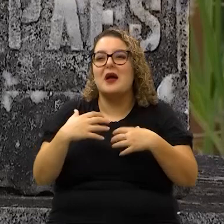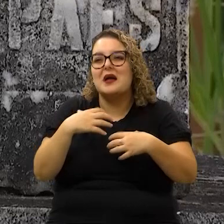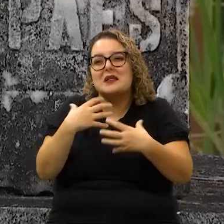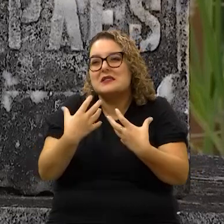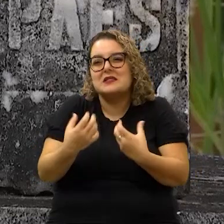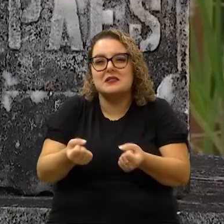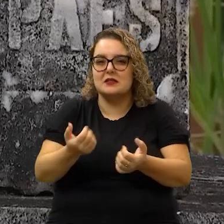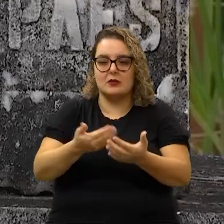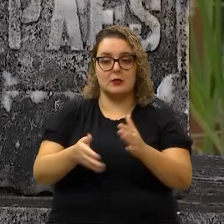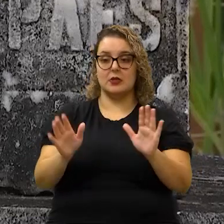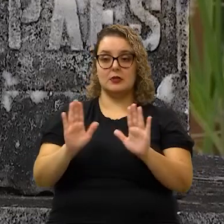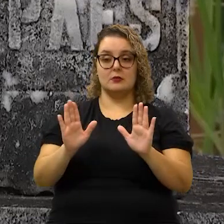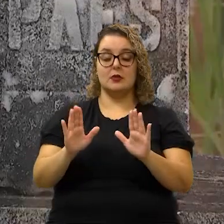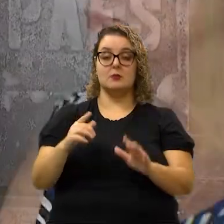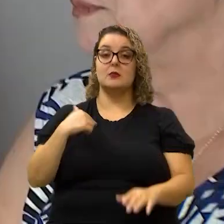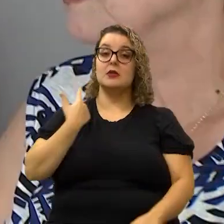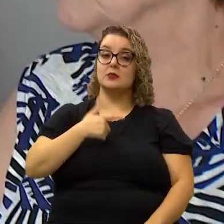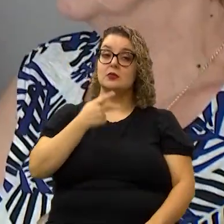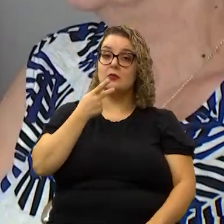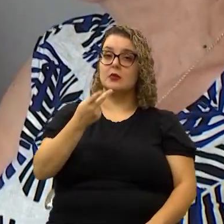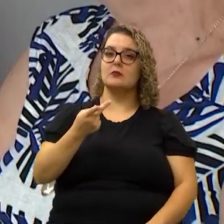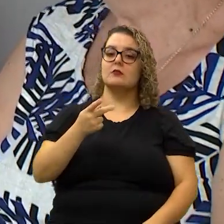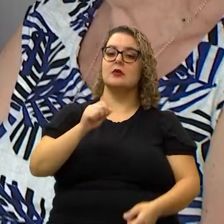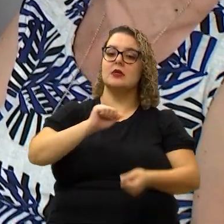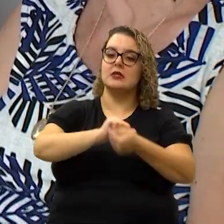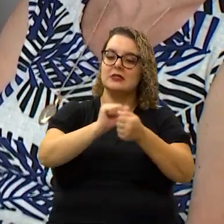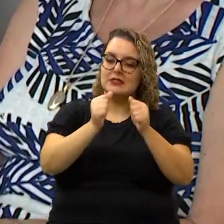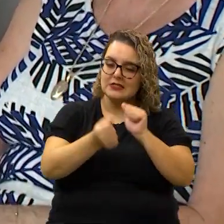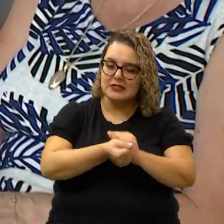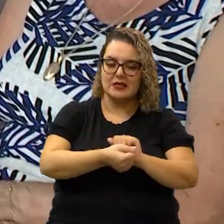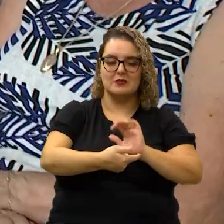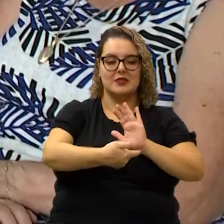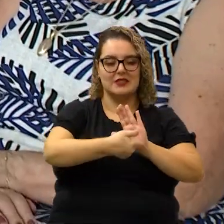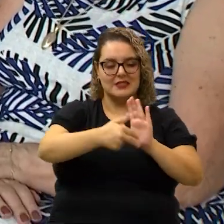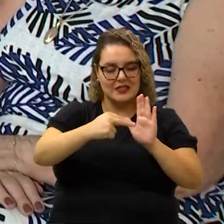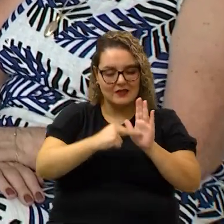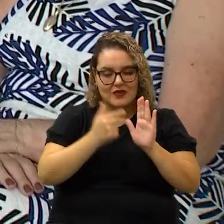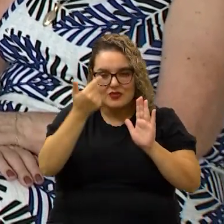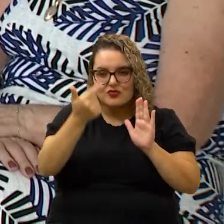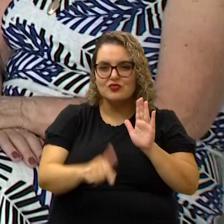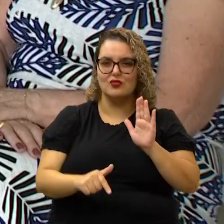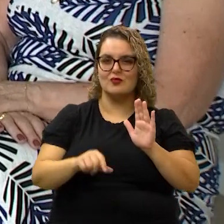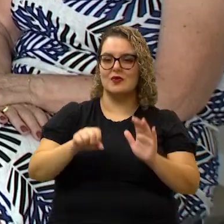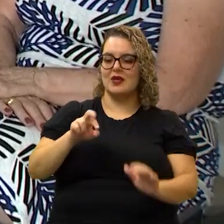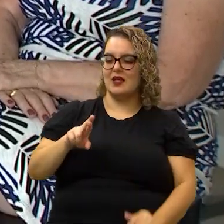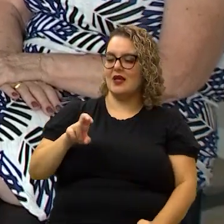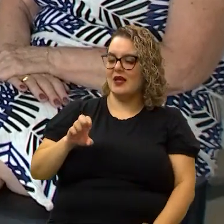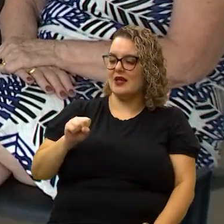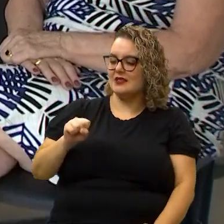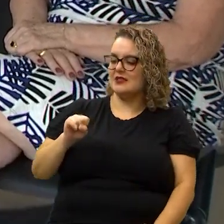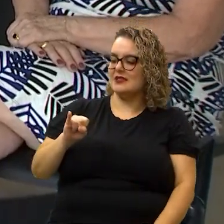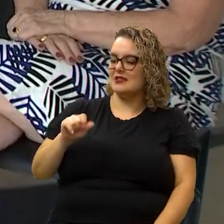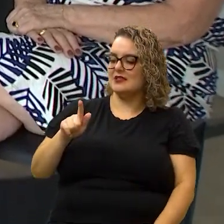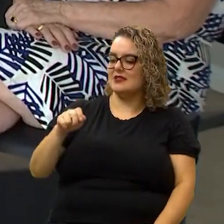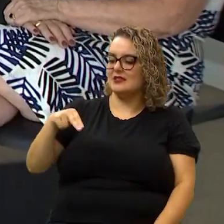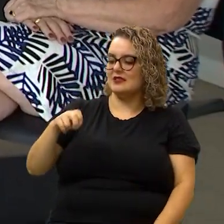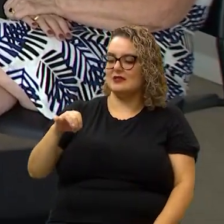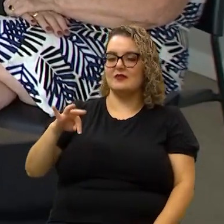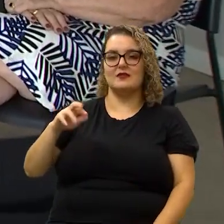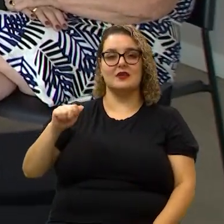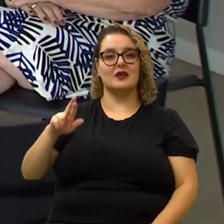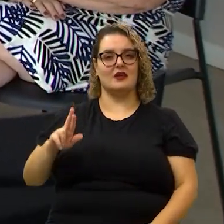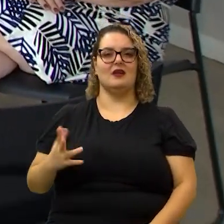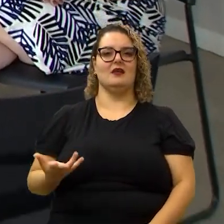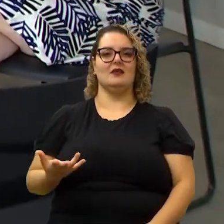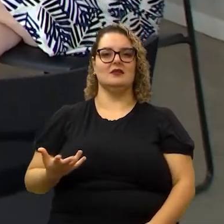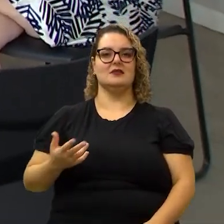em se conformar com uma perda. Mas é ressignificação. Ressignificar é o quê? É você trazer uma... se